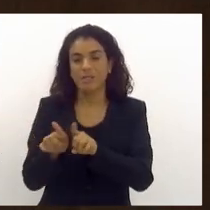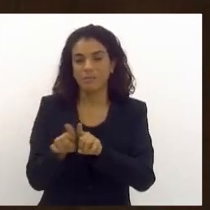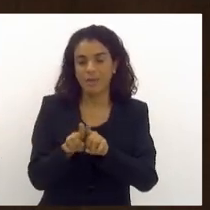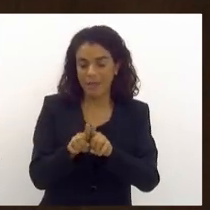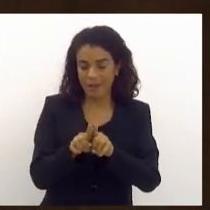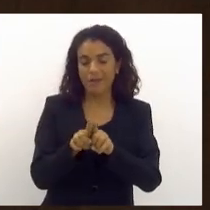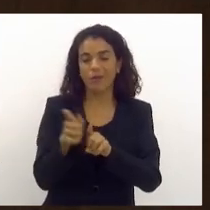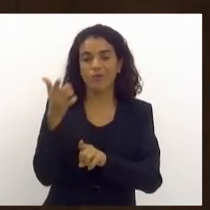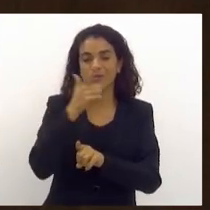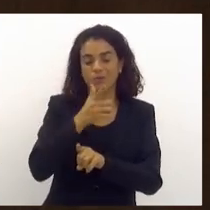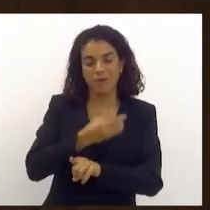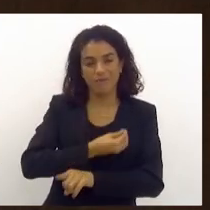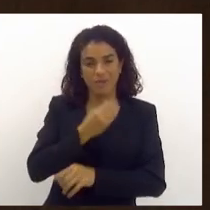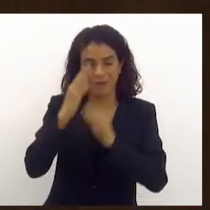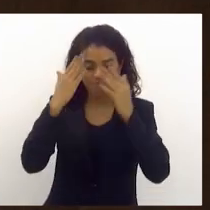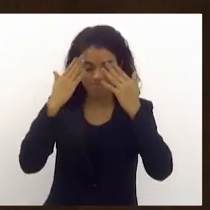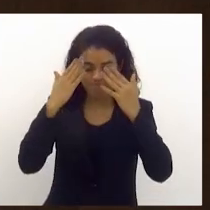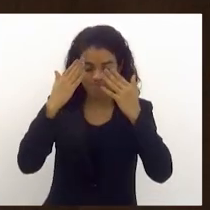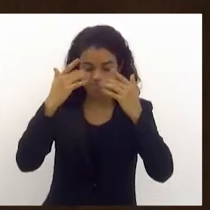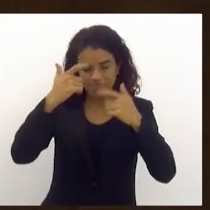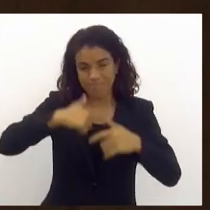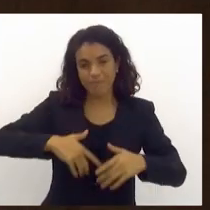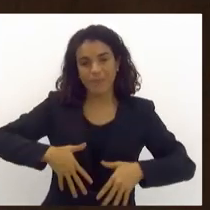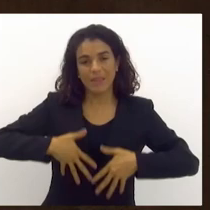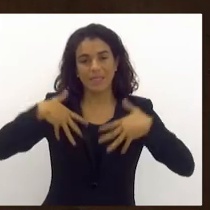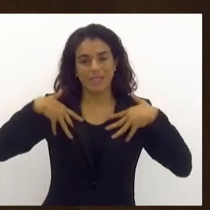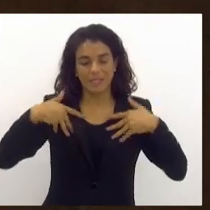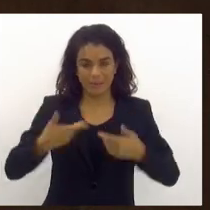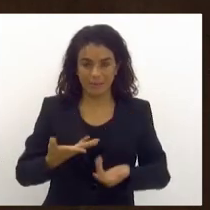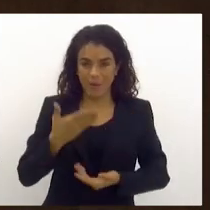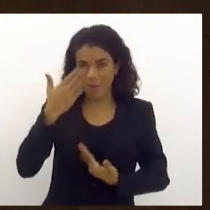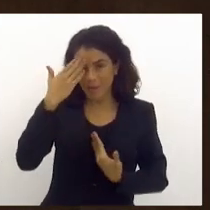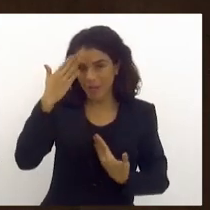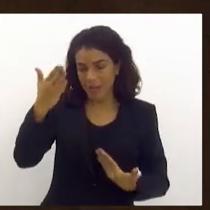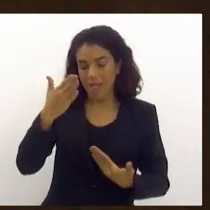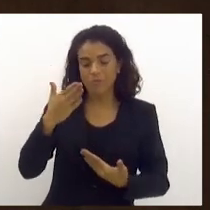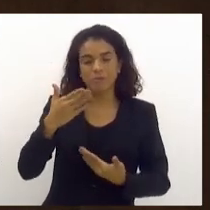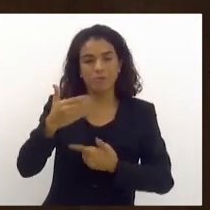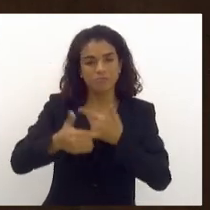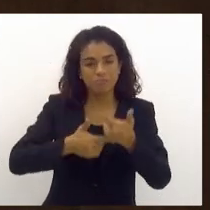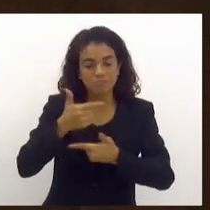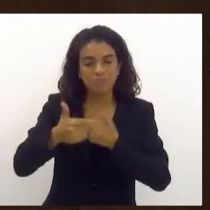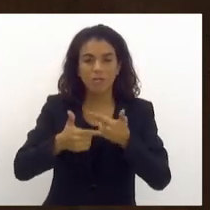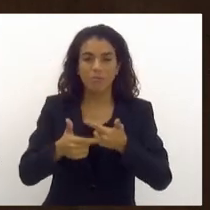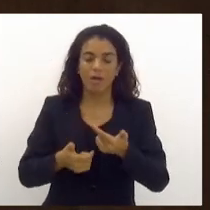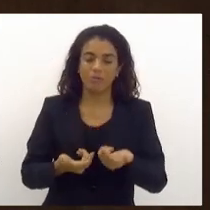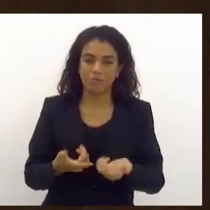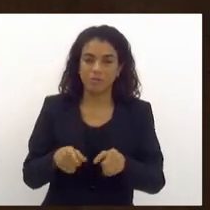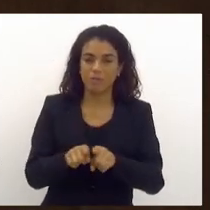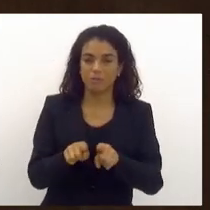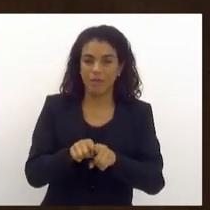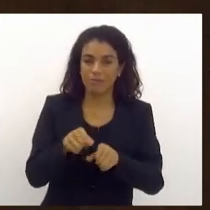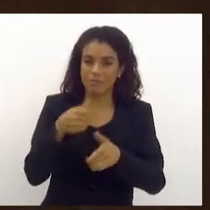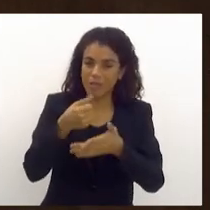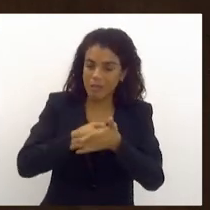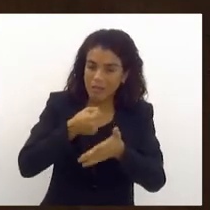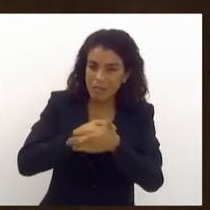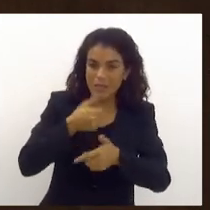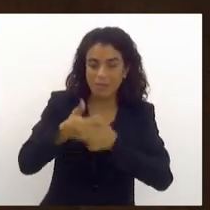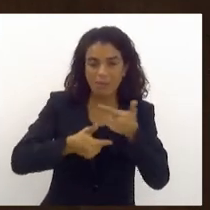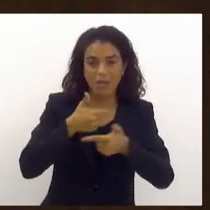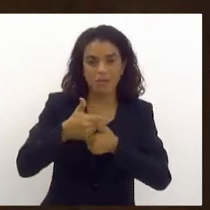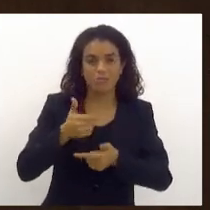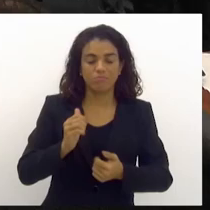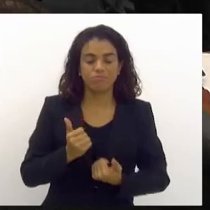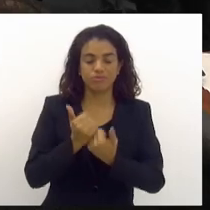vez mais ter uma vida digna. Portanto, mais uma vez, parabéns pela condução. Estamos juntos nesse caminho, fazendo com que o Rio de Janeiro seja cada vez melhor. Muito